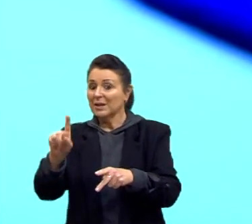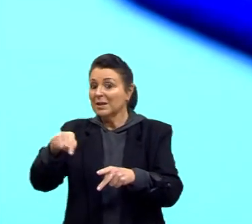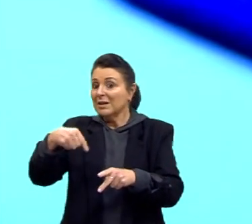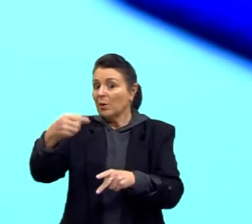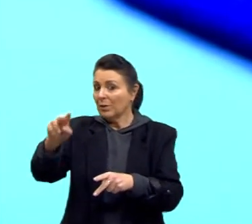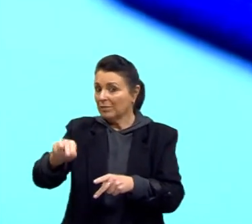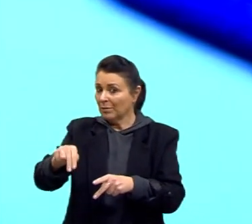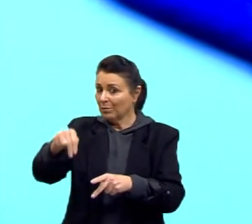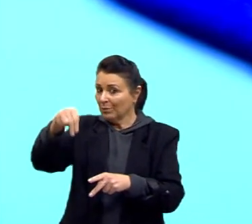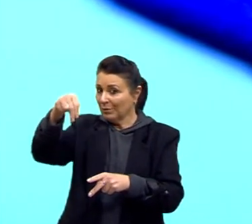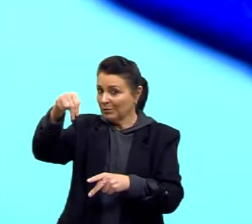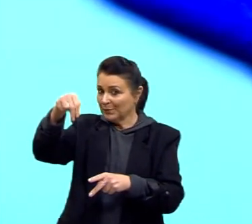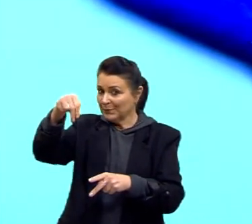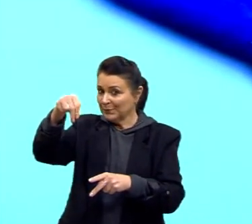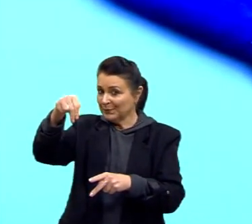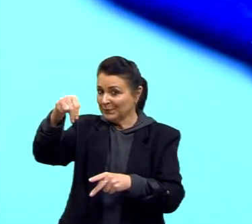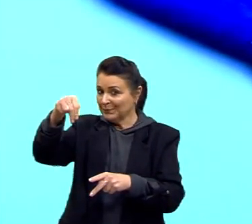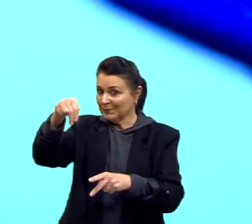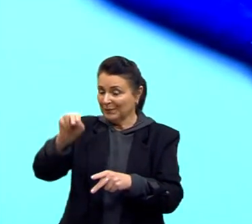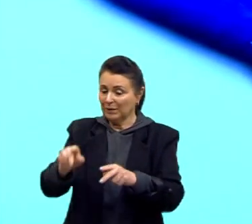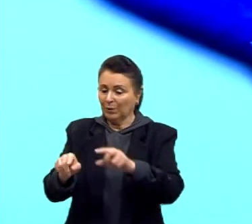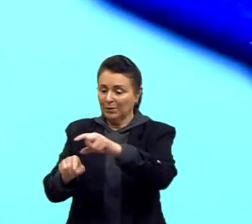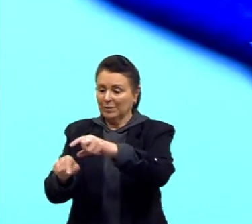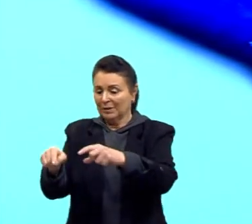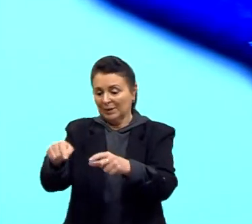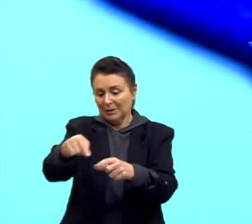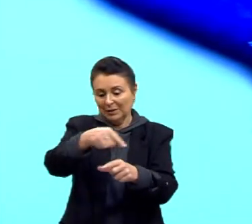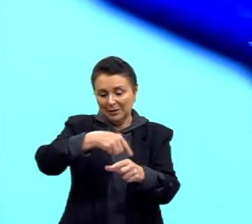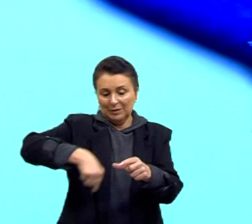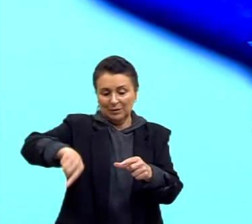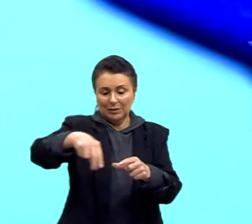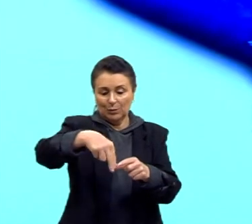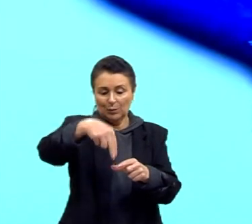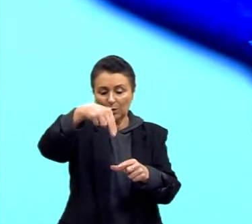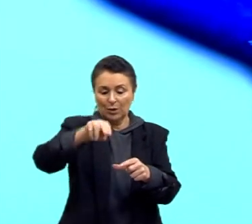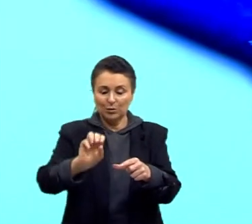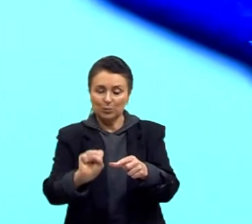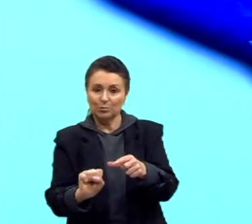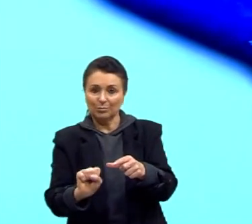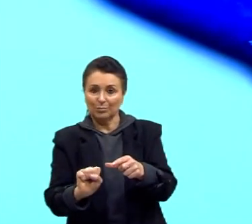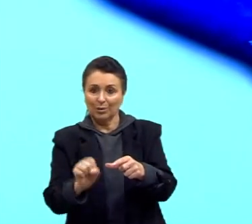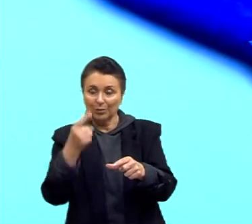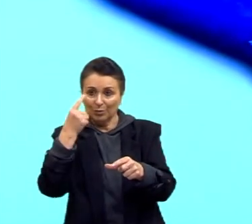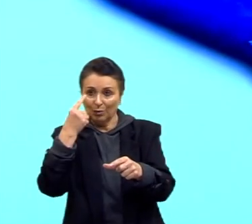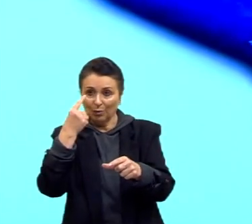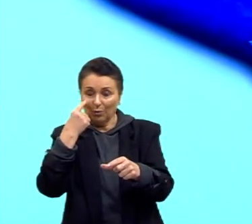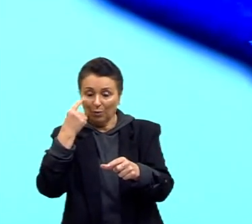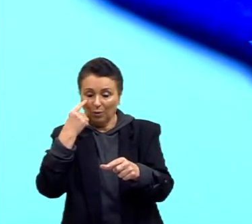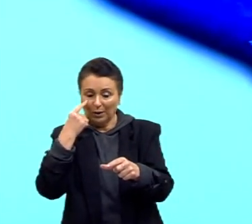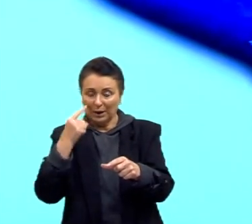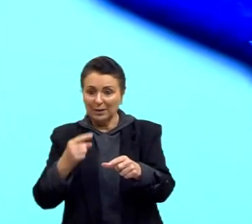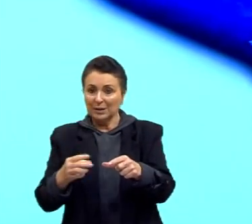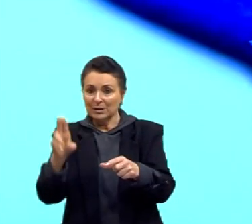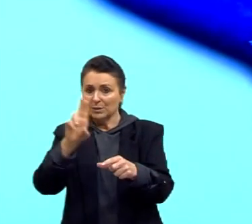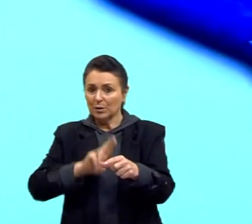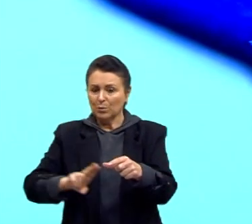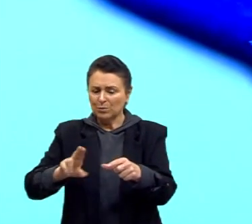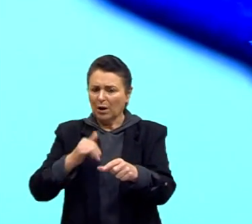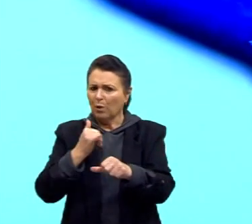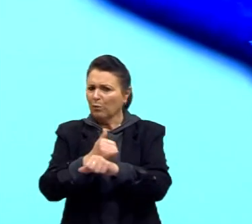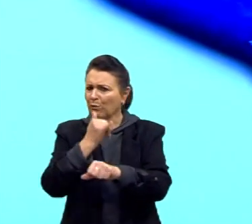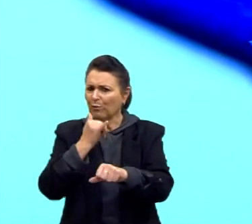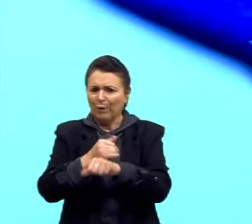EA outra extremidade a gente vai ter um norte né e vejam que se eu coloco né algum tipo de